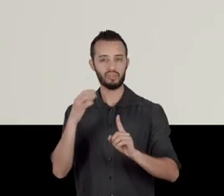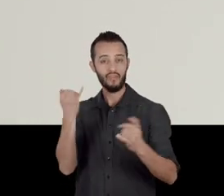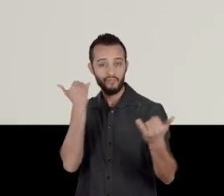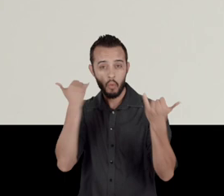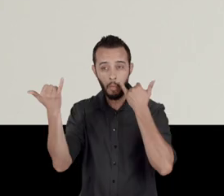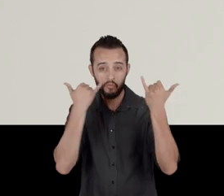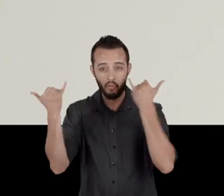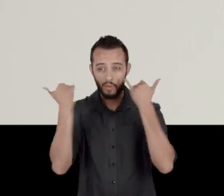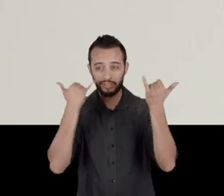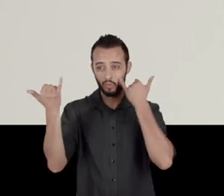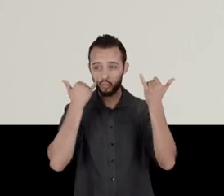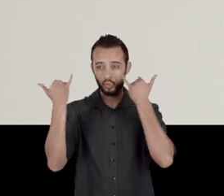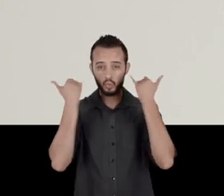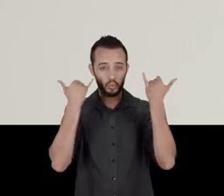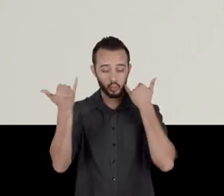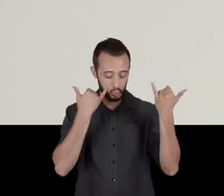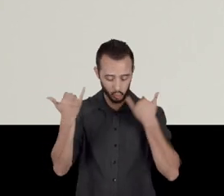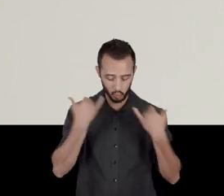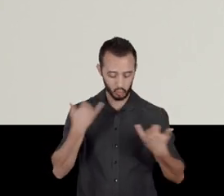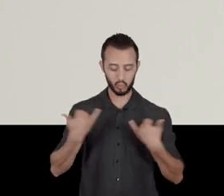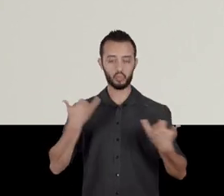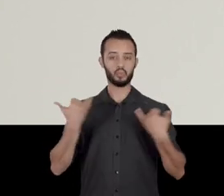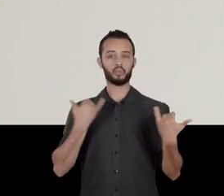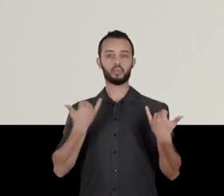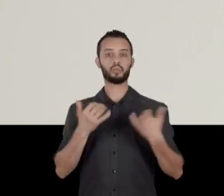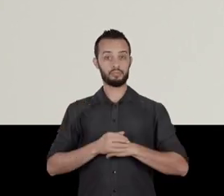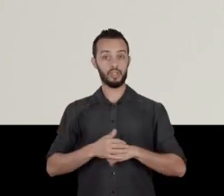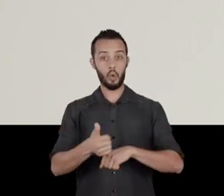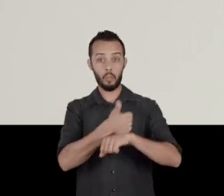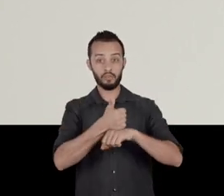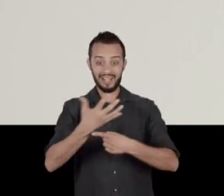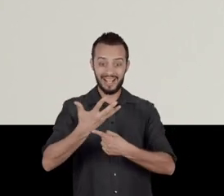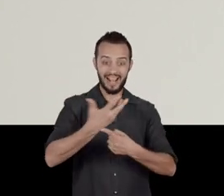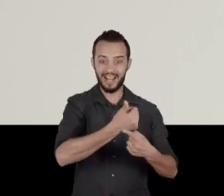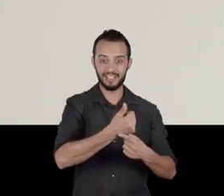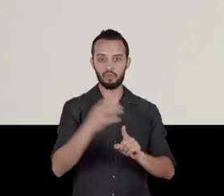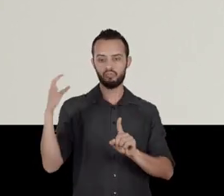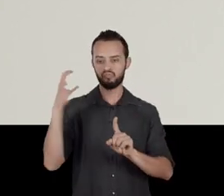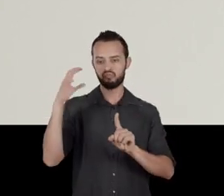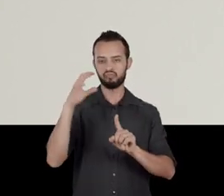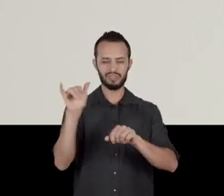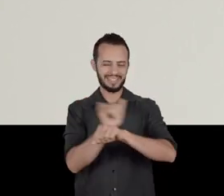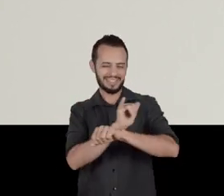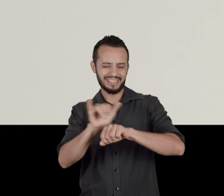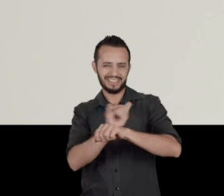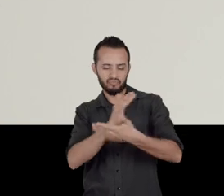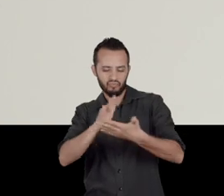mais informação sendo recebida do qual o artista vai criar um filtro